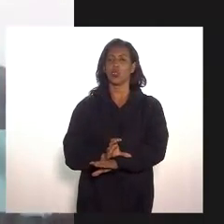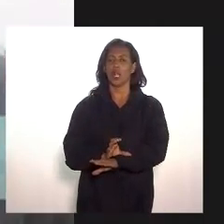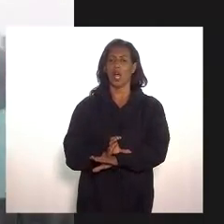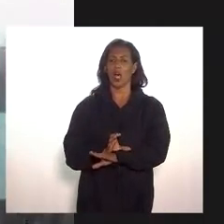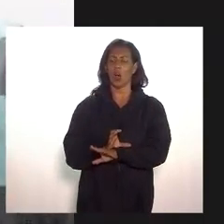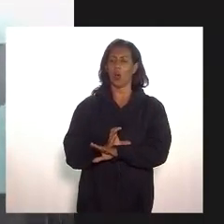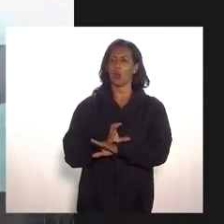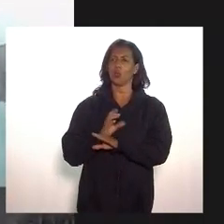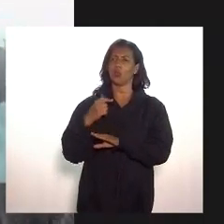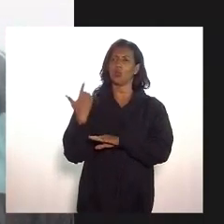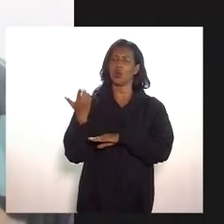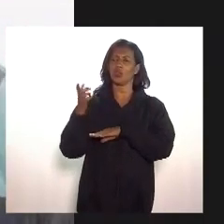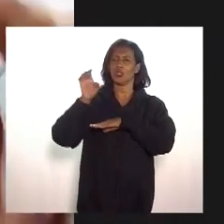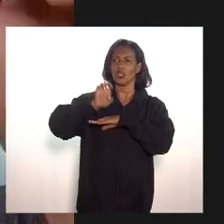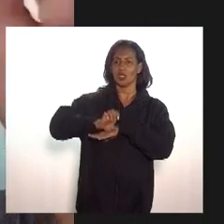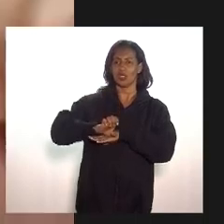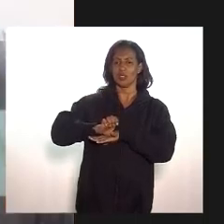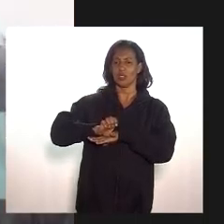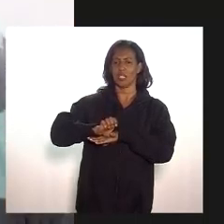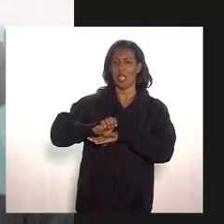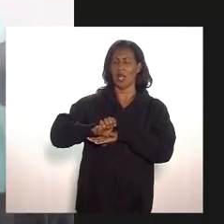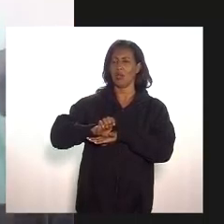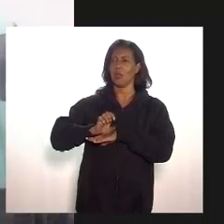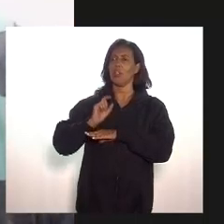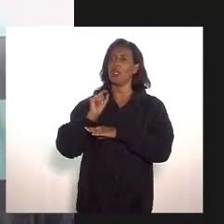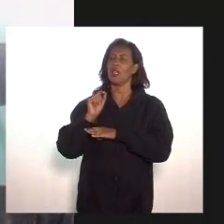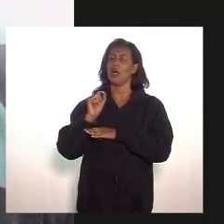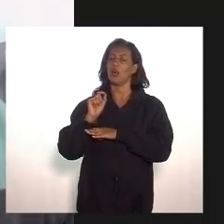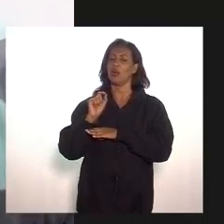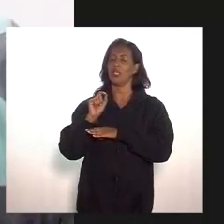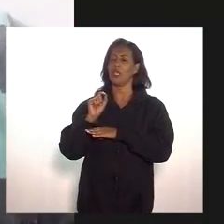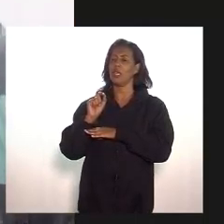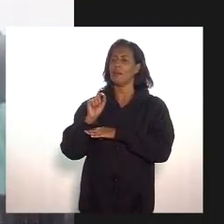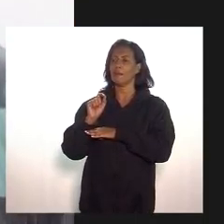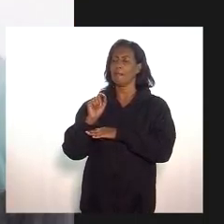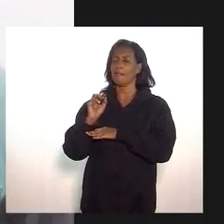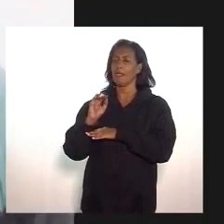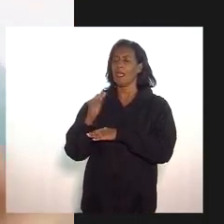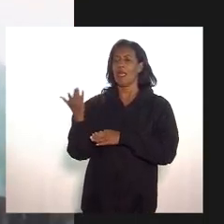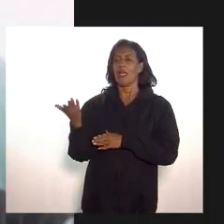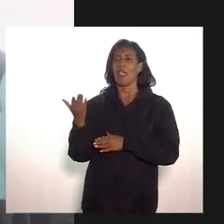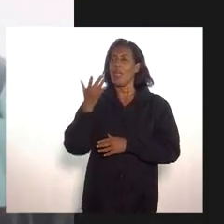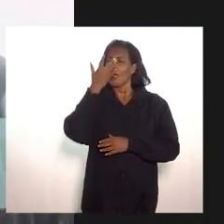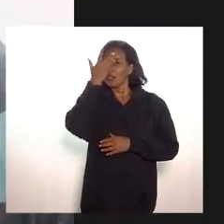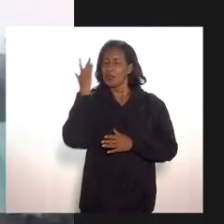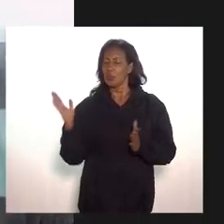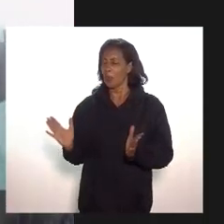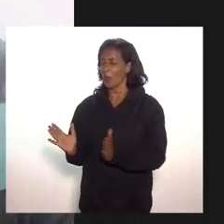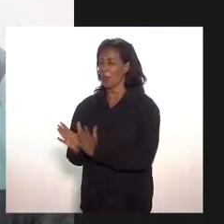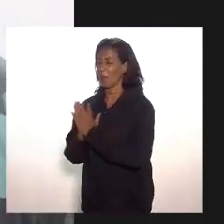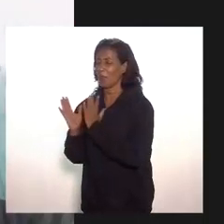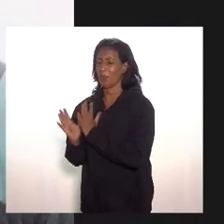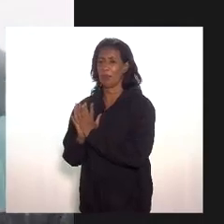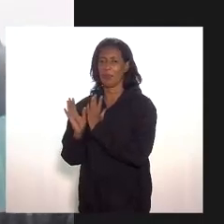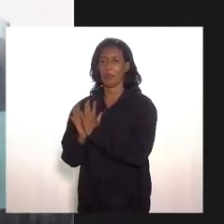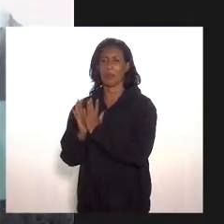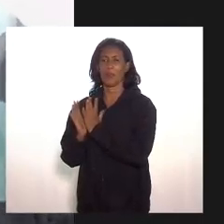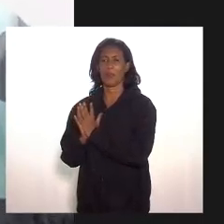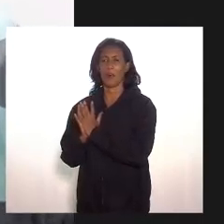plural estado, é restringir o acesso da classe média, baixa, a